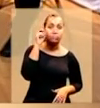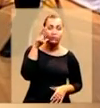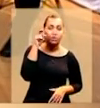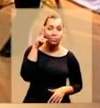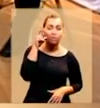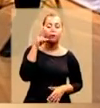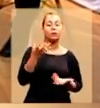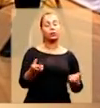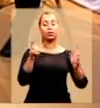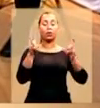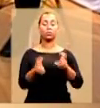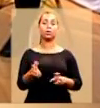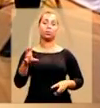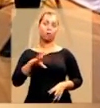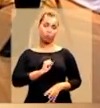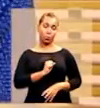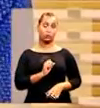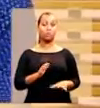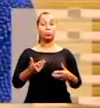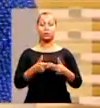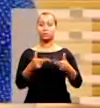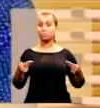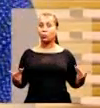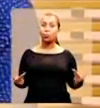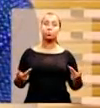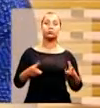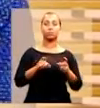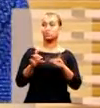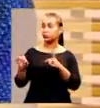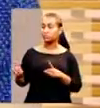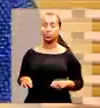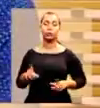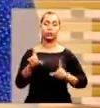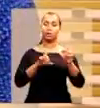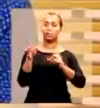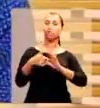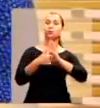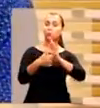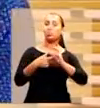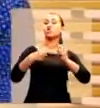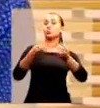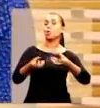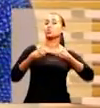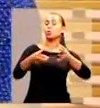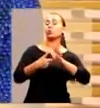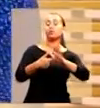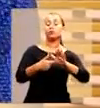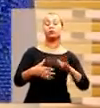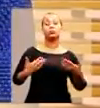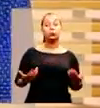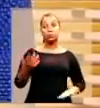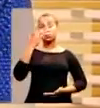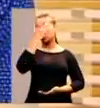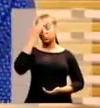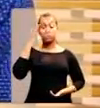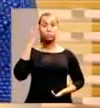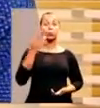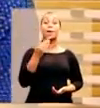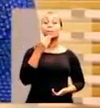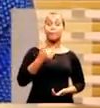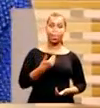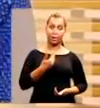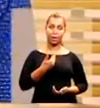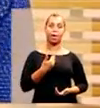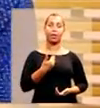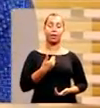que está afim do assunto. Aí essas coisas mais comercial, a mídia vai ali jogando e falando. E aí o público pede